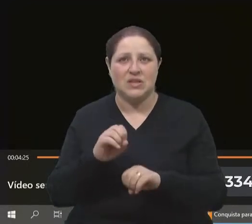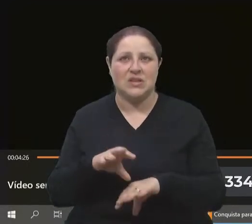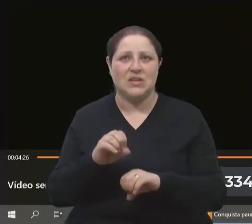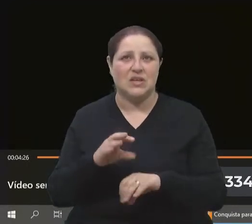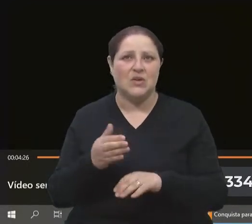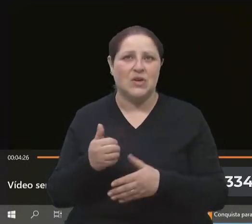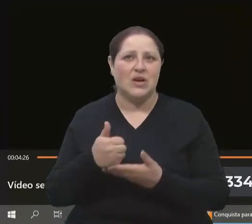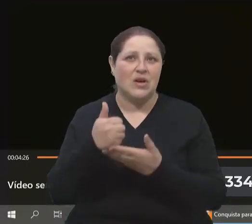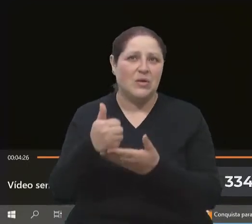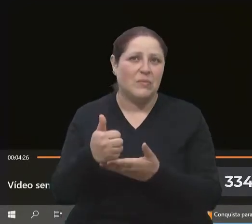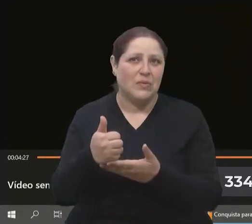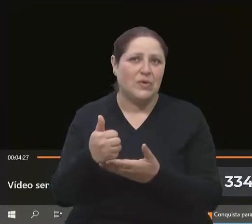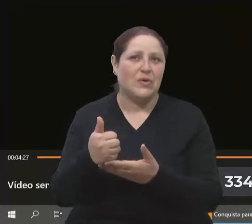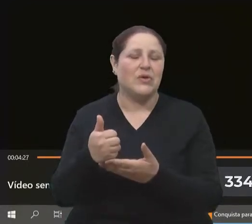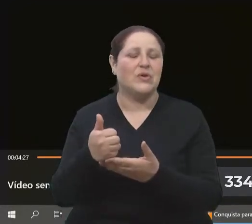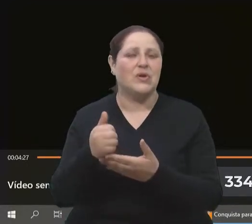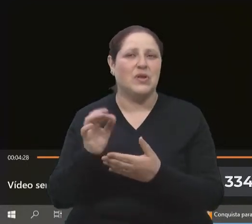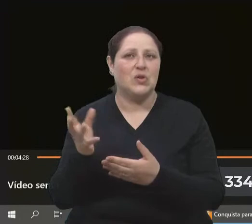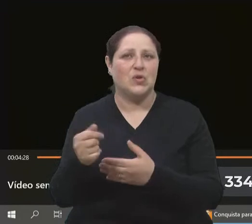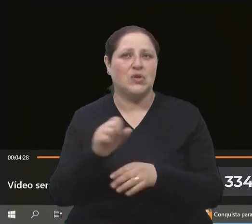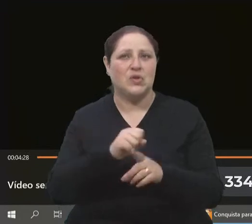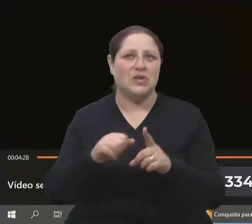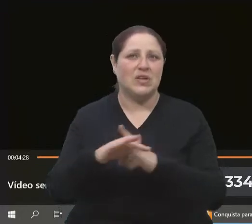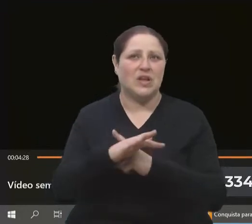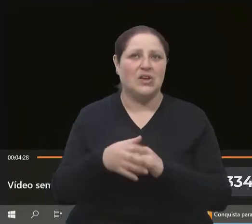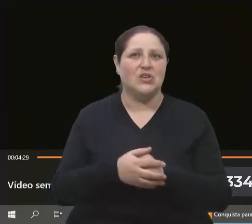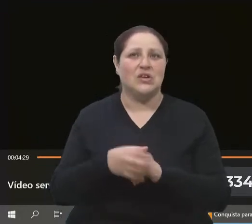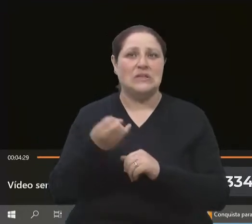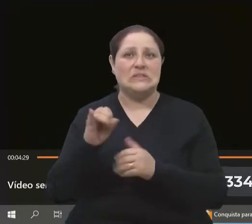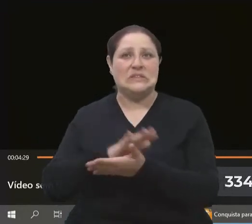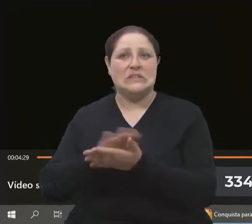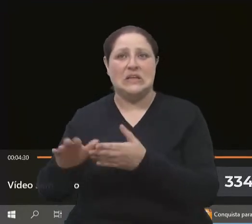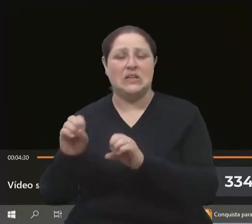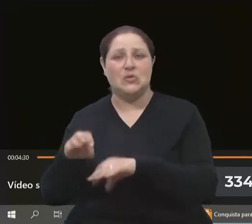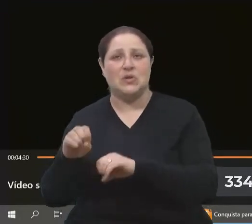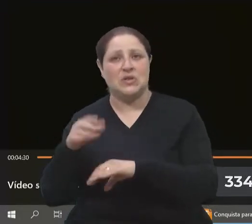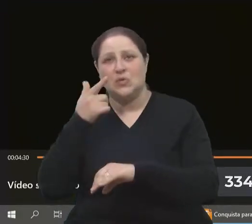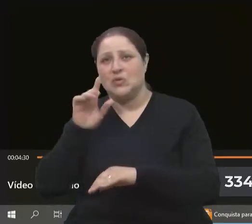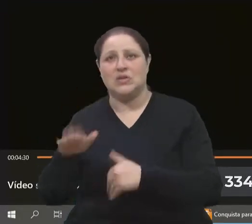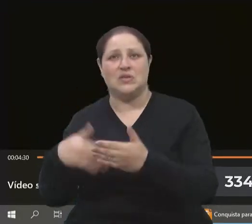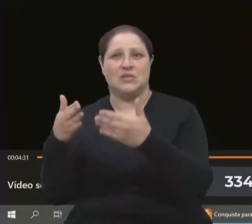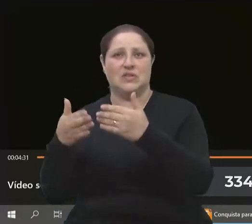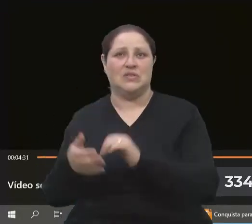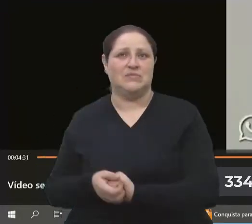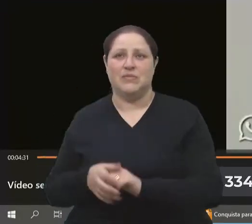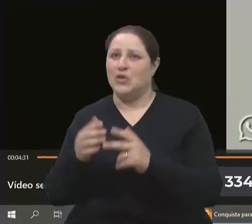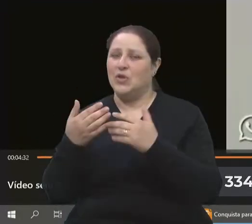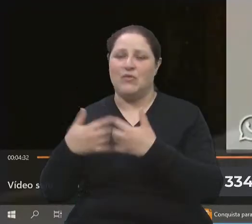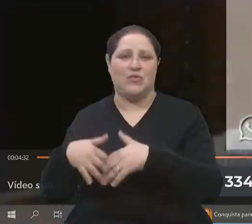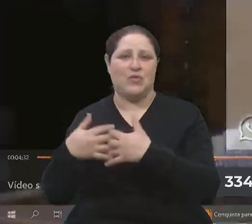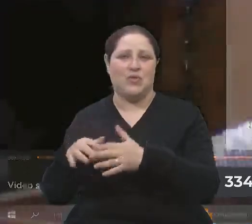principal pilar hoje da sociedade. Sem educação nós não seremos nada. Um forte abraço e todos com Deus.